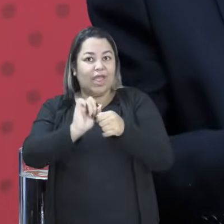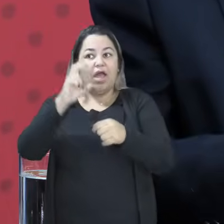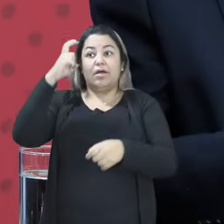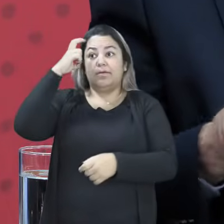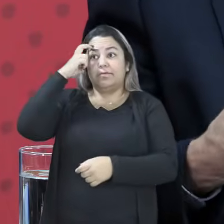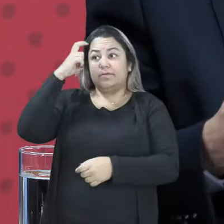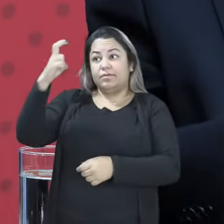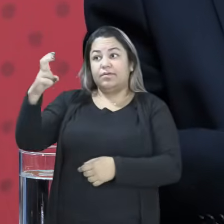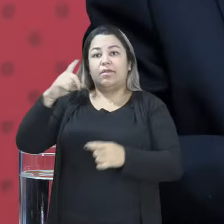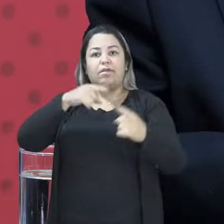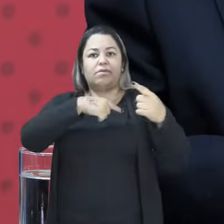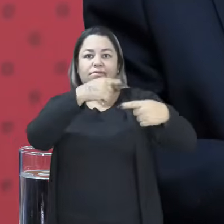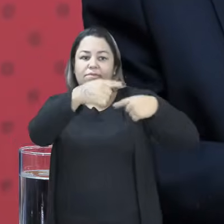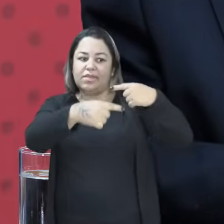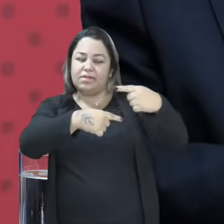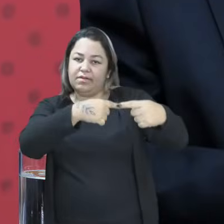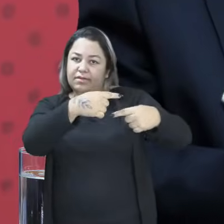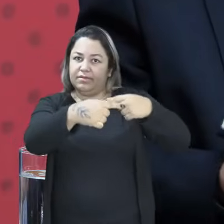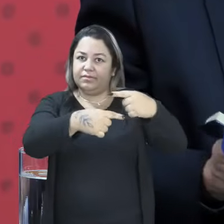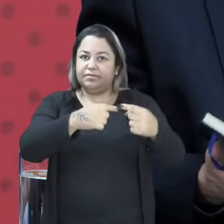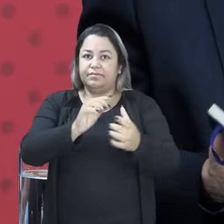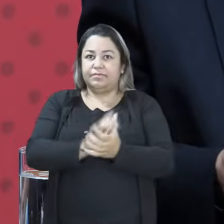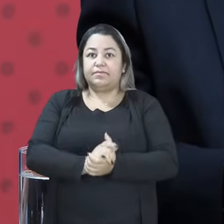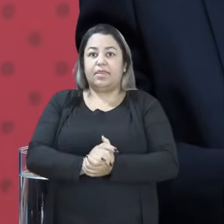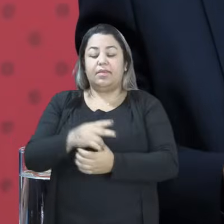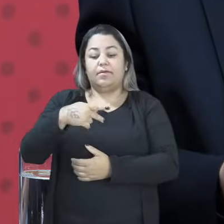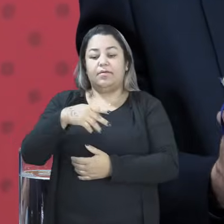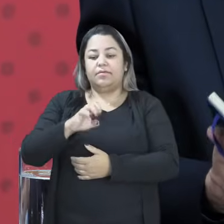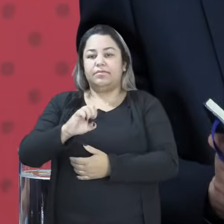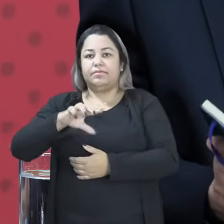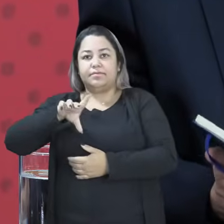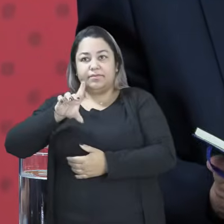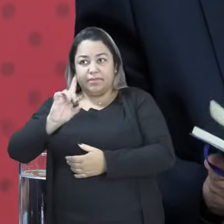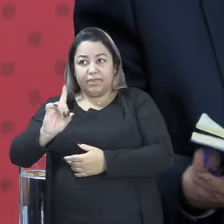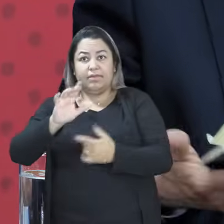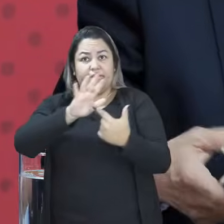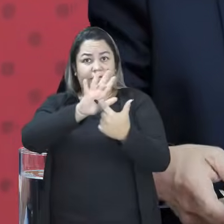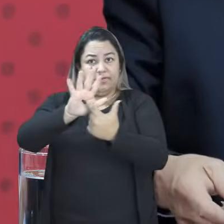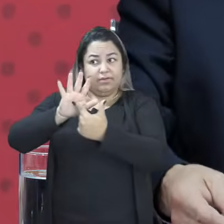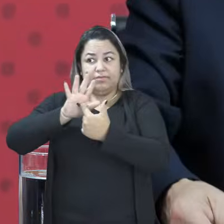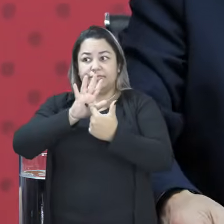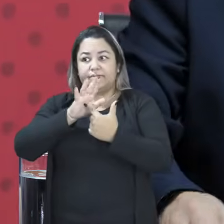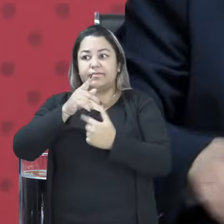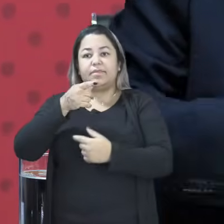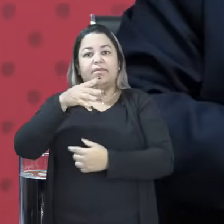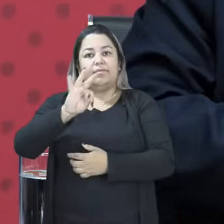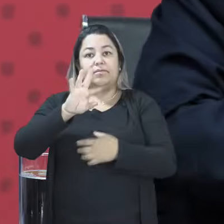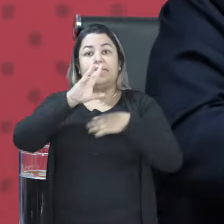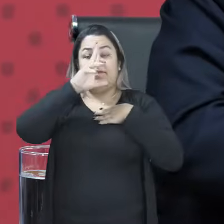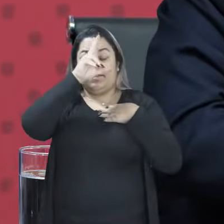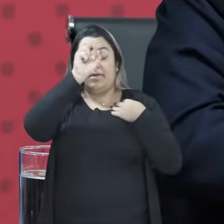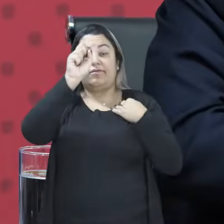gerações. Então, esse PED mostra que o PT está forte, está